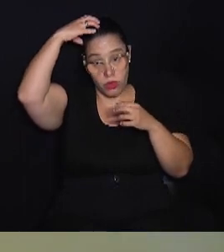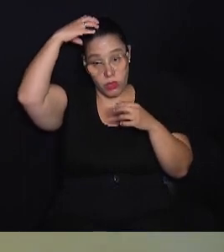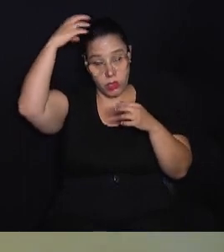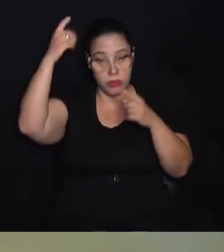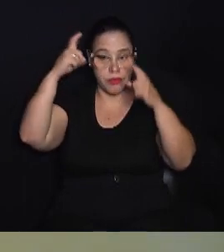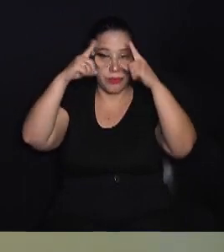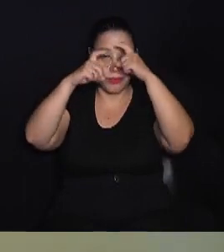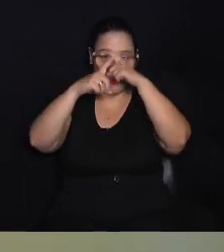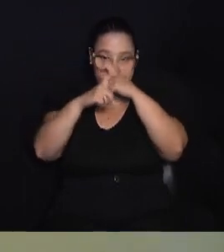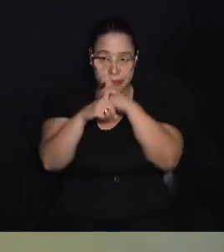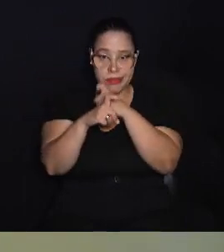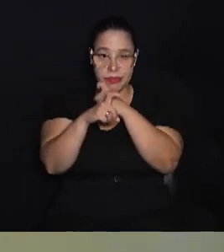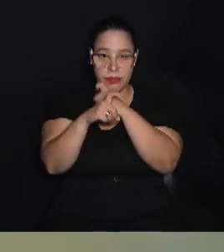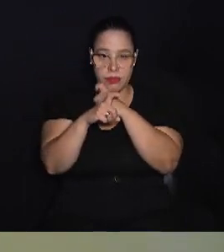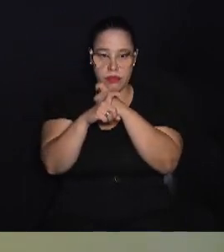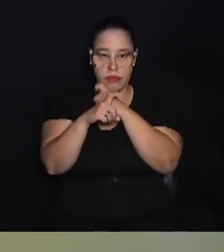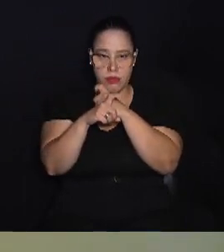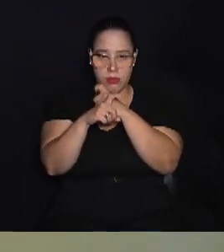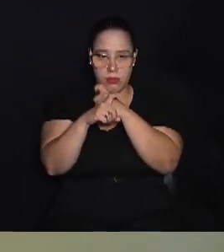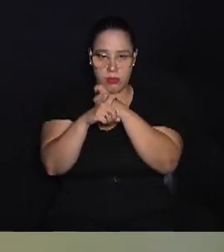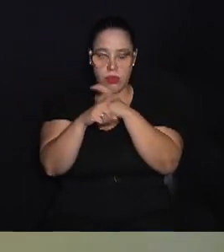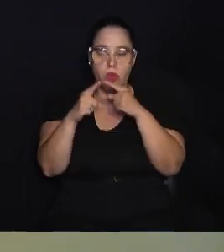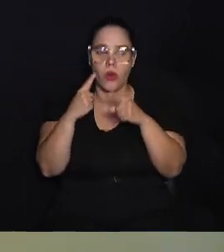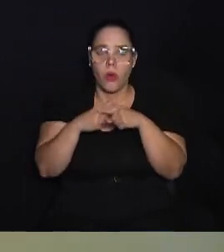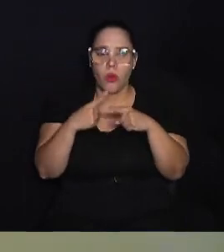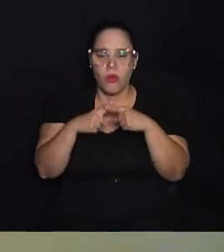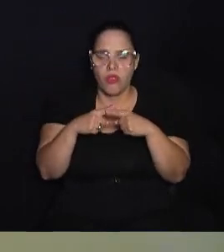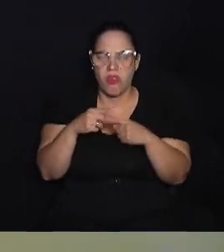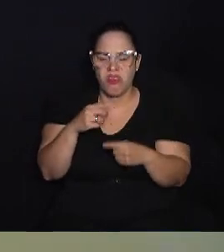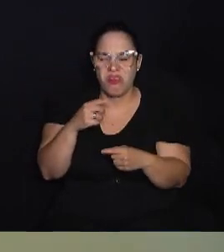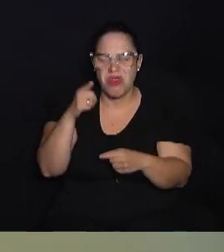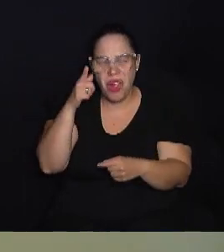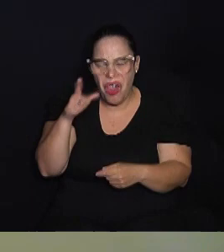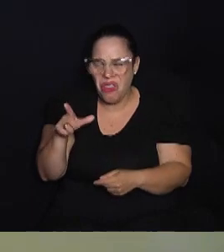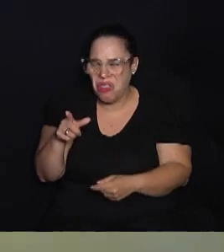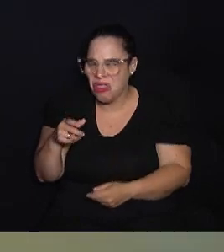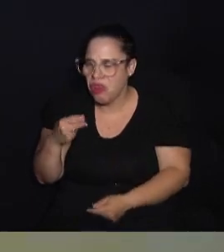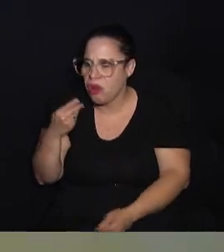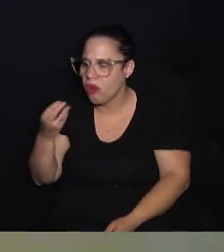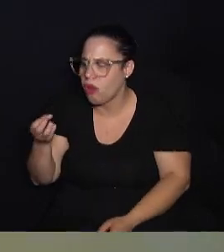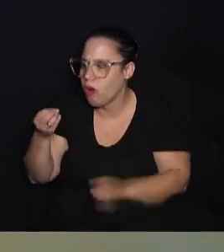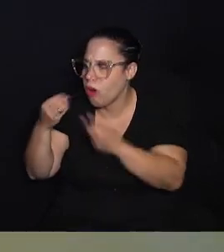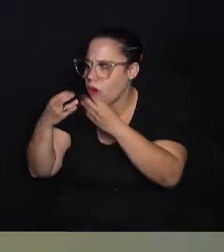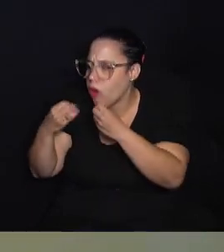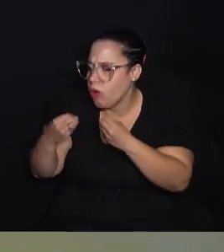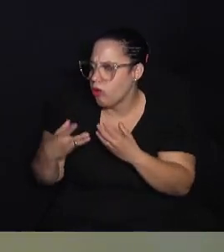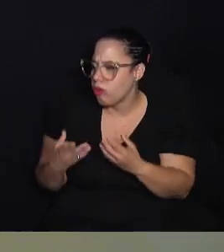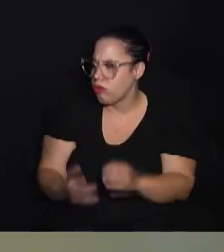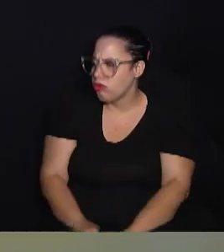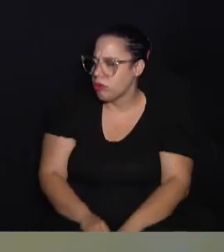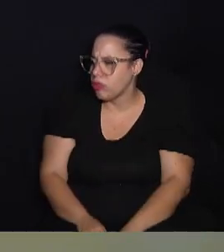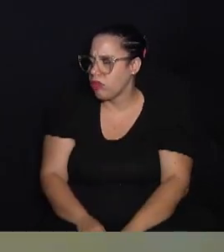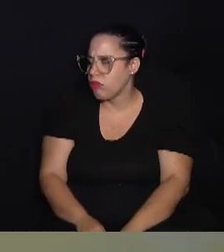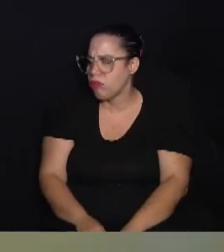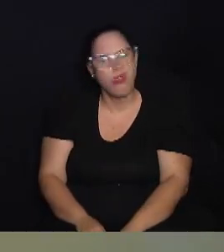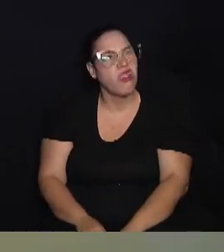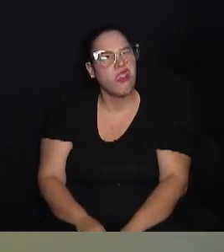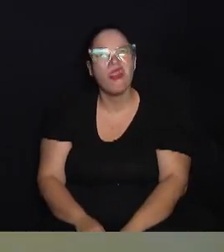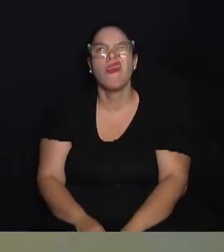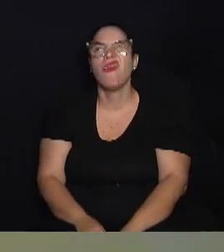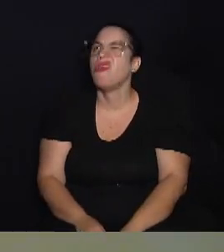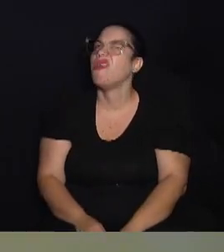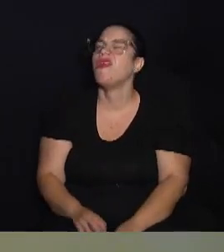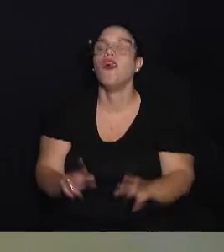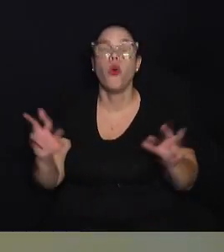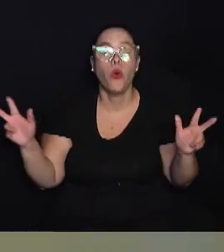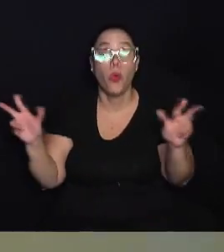essa dificuldade na cognição, porque eu não consigo passar a minha informação neurônio via neurônio. Então, o